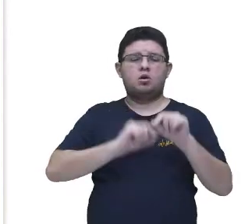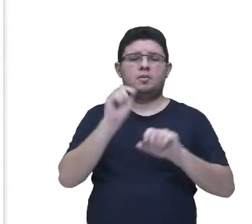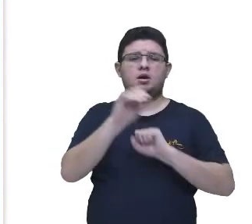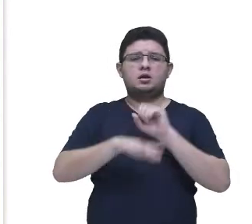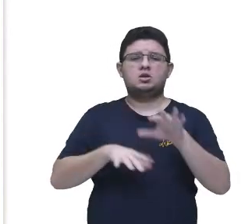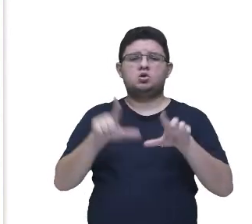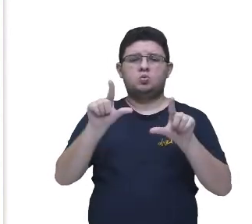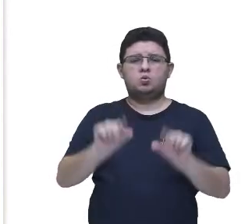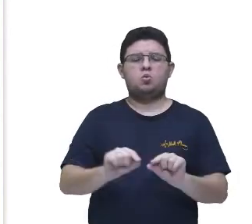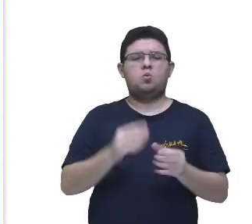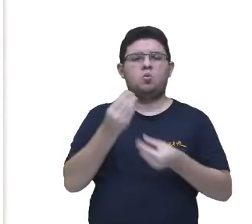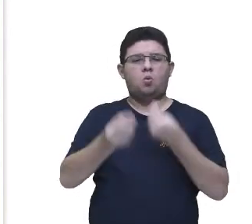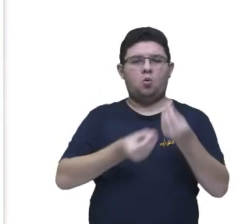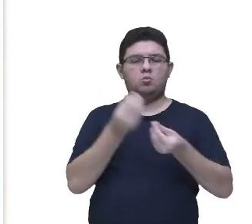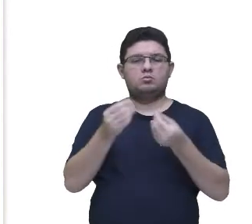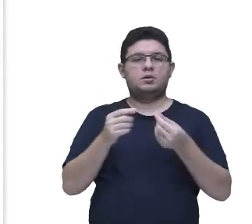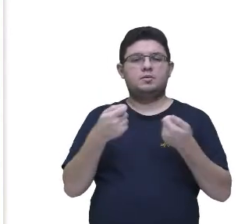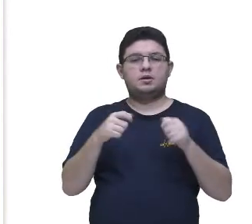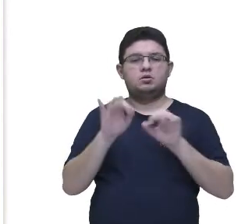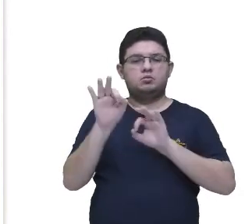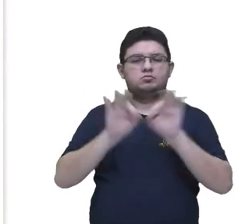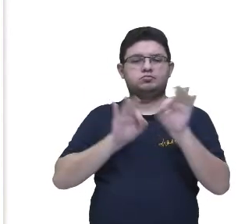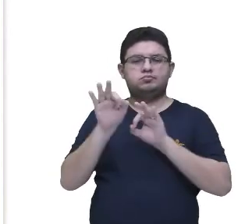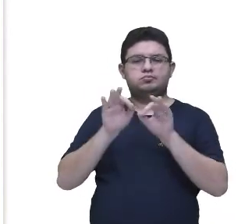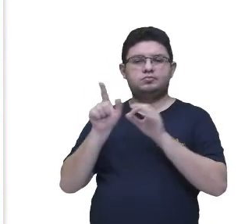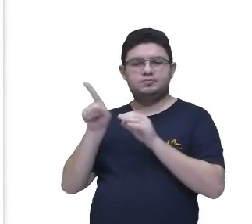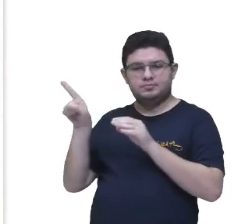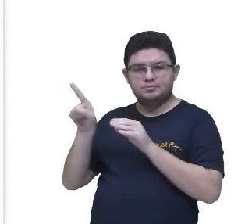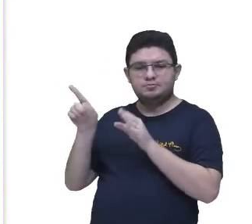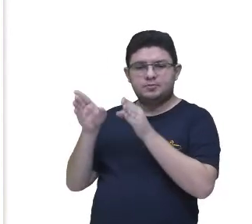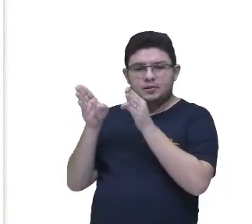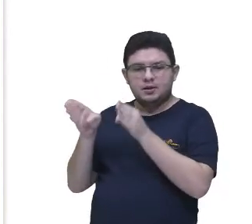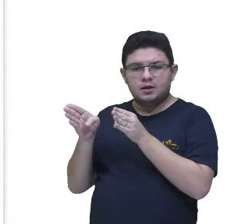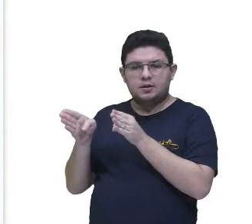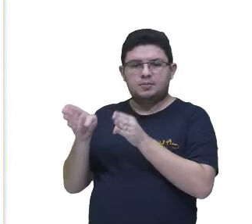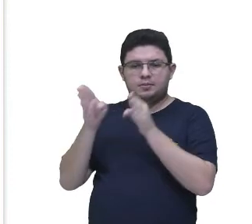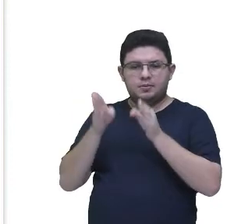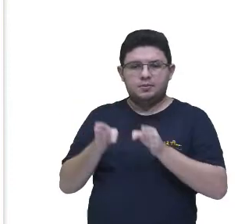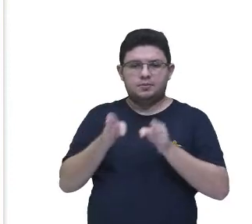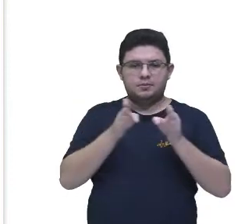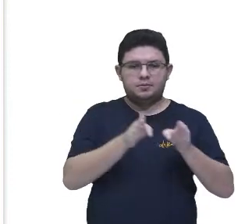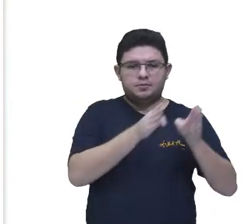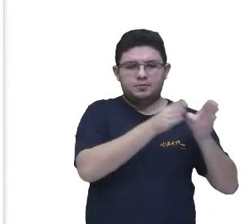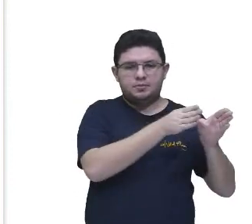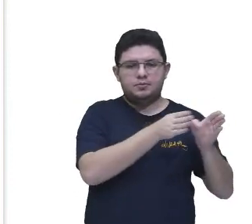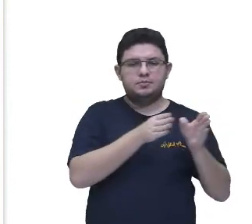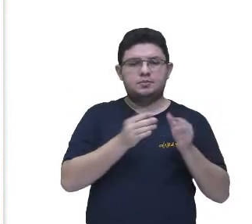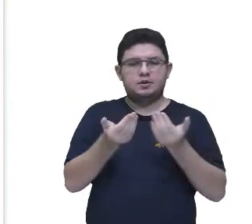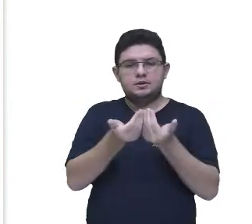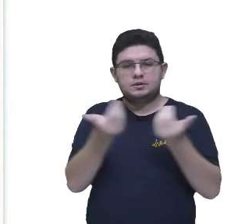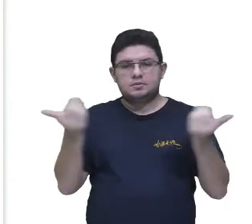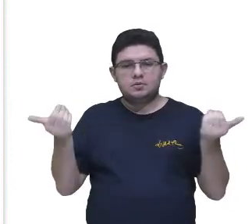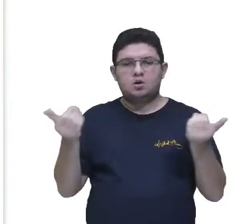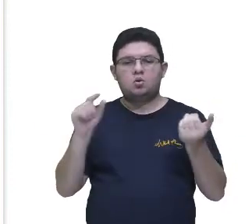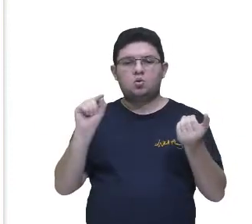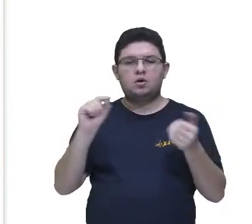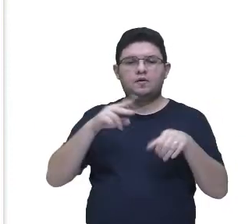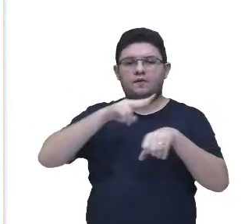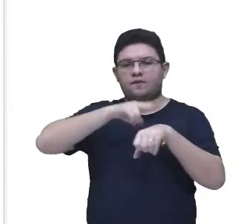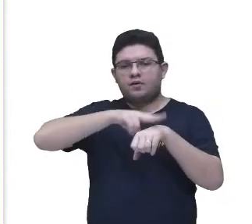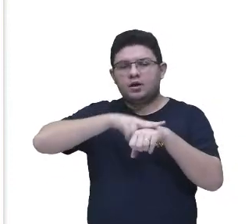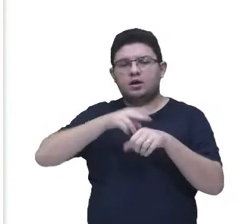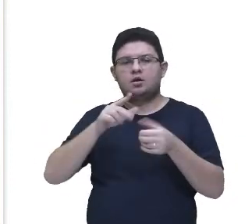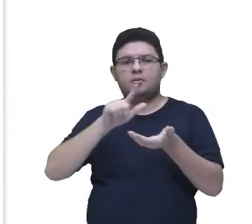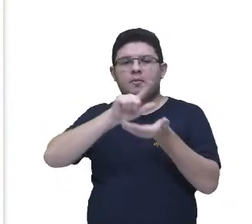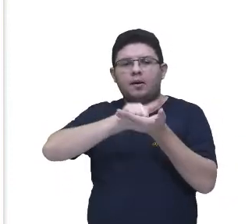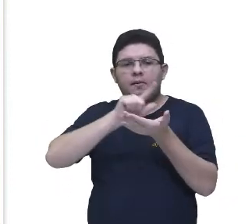A gente pode praticar, por exemplo, a coleta seletiva. O que é a coleta seletiva? É a separação do lixo em vidros, papéis, né, essas